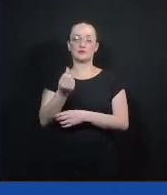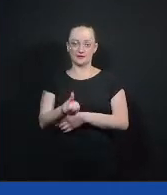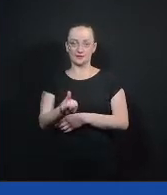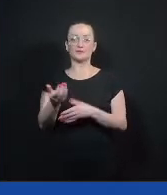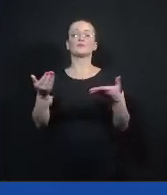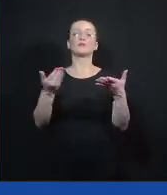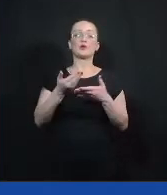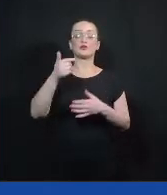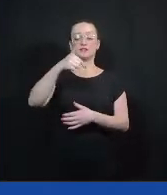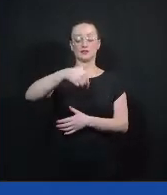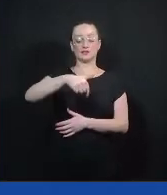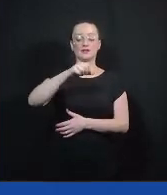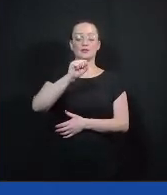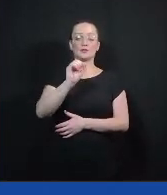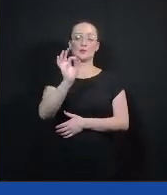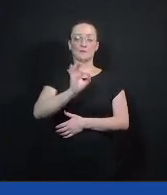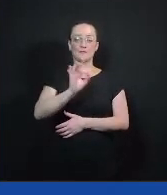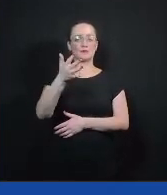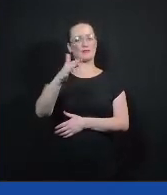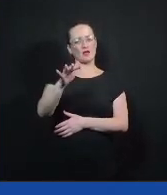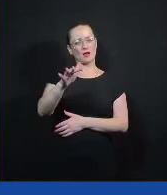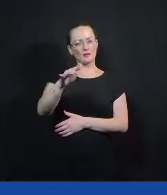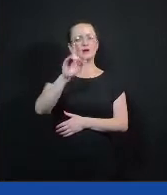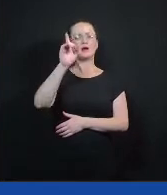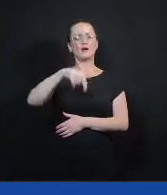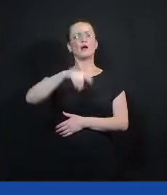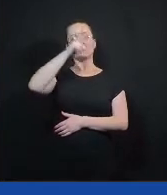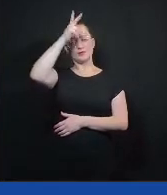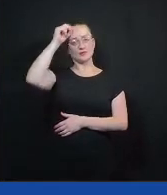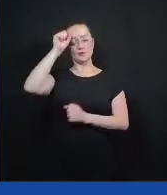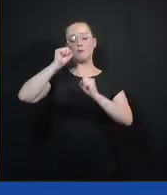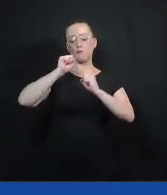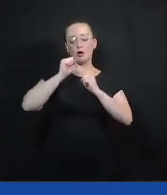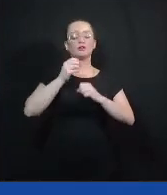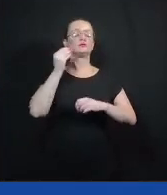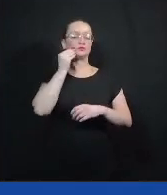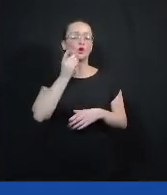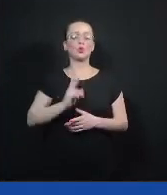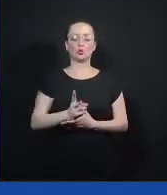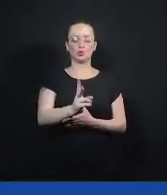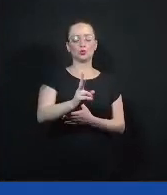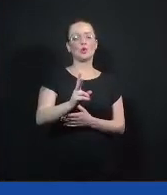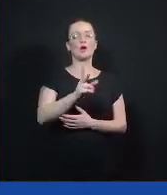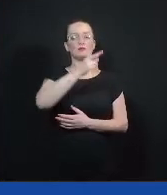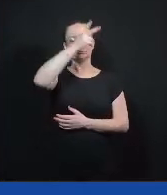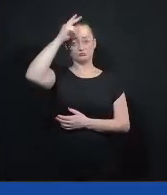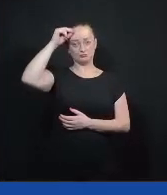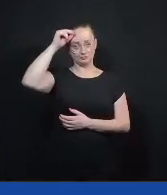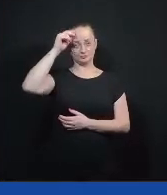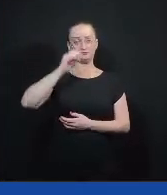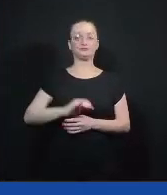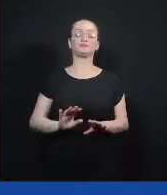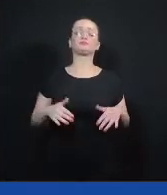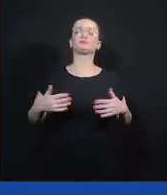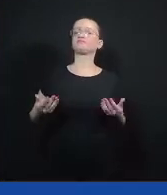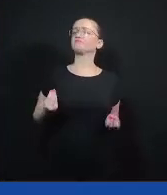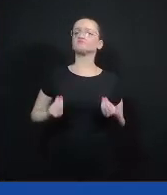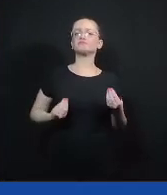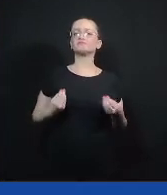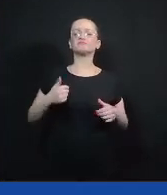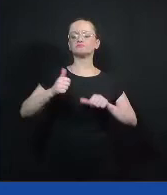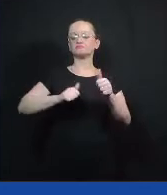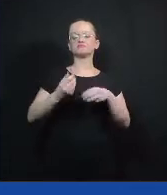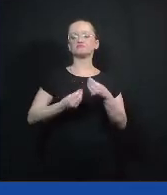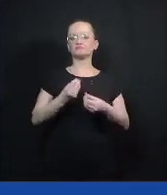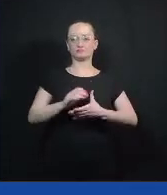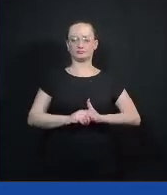tem 78%, mais ou menos, de prefeitos que vão poder tentar a reeleição, né? Bom, e aí, como é que a gente avalia, né?